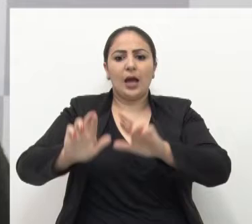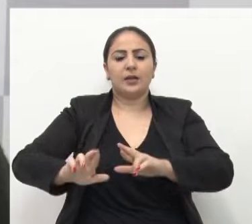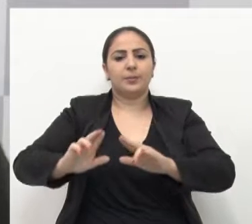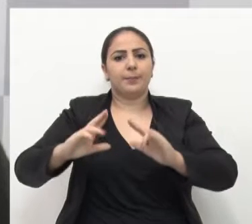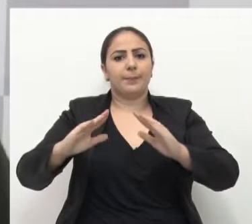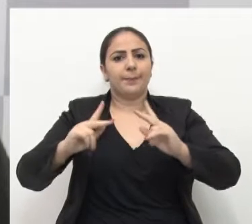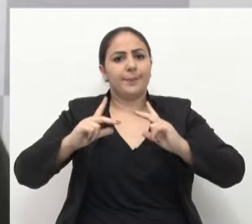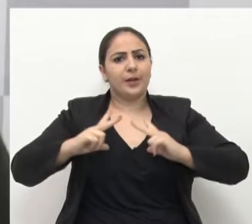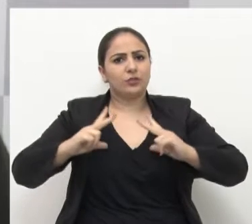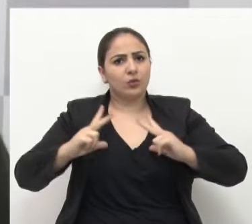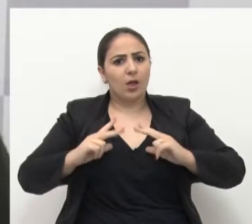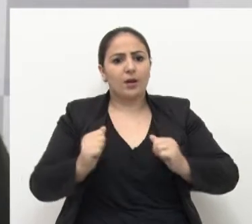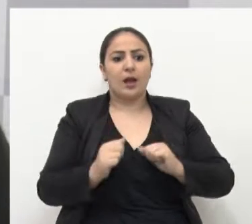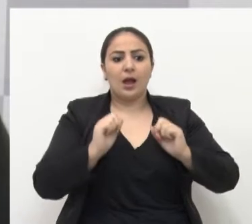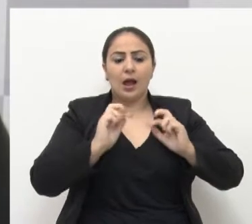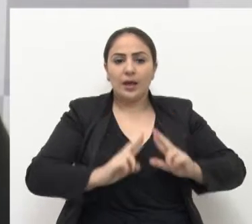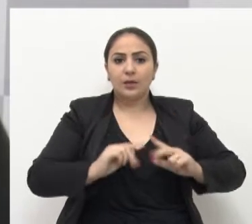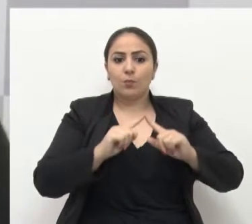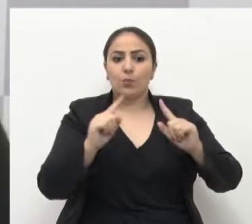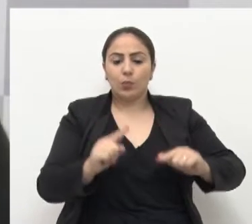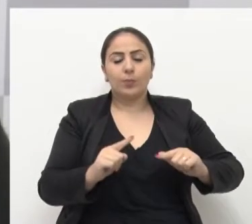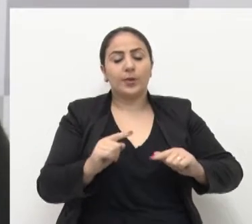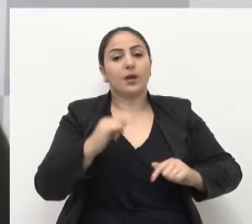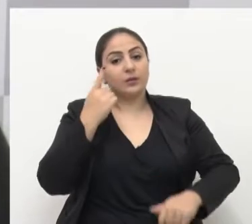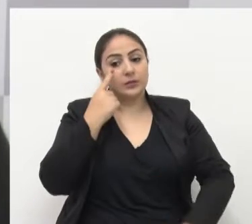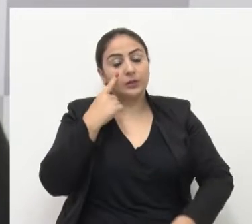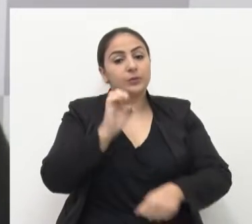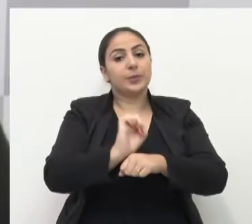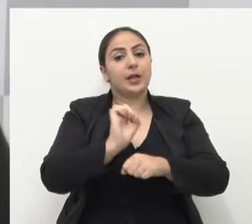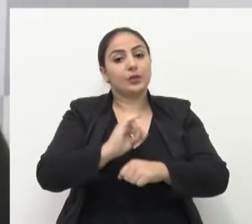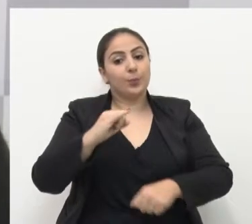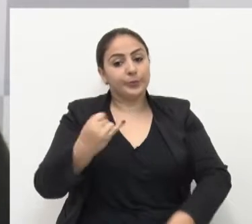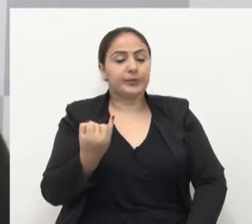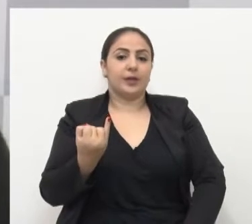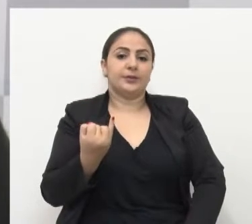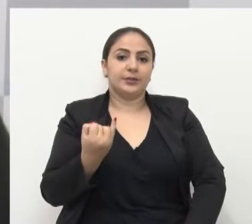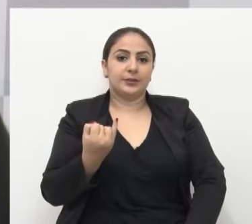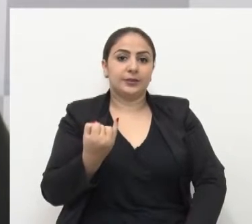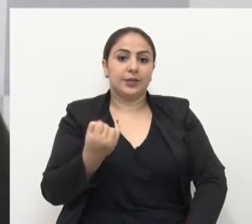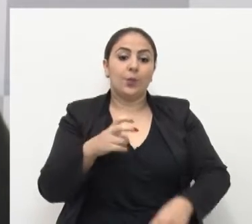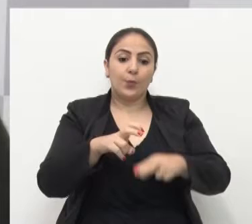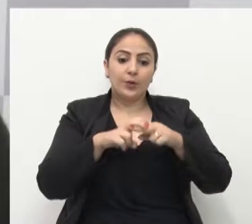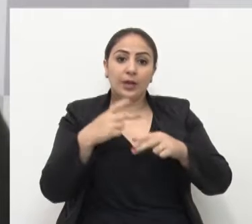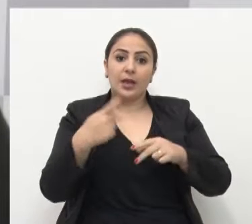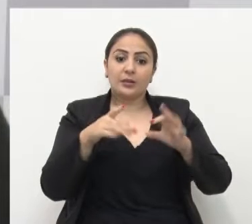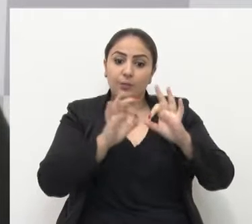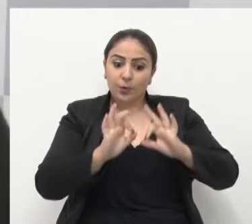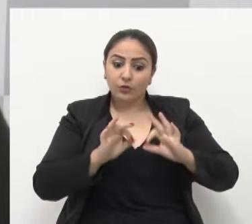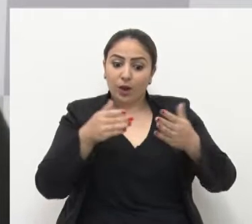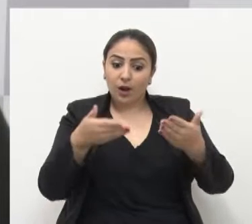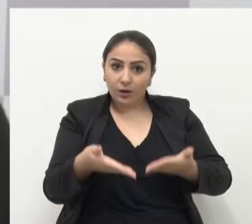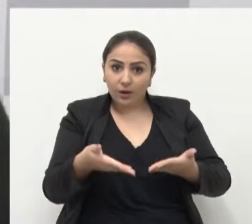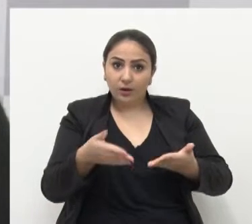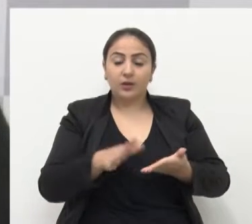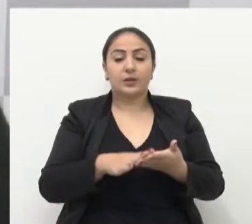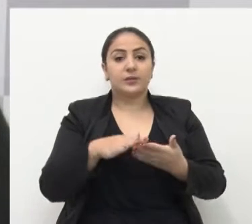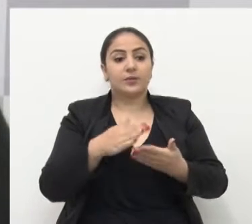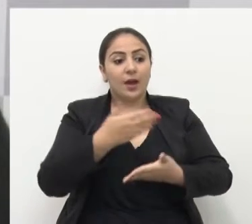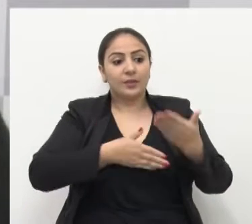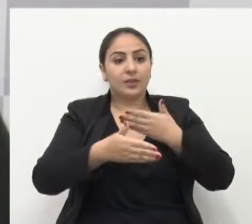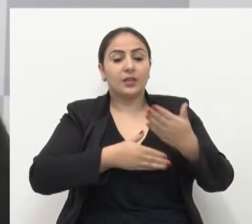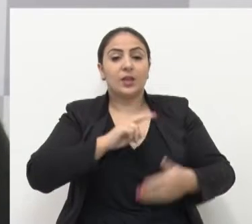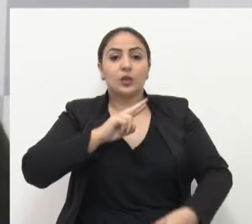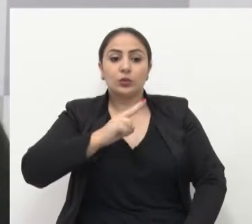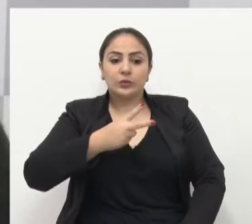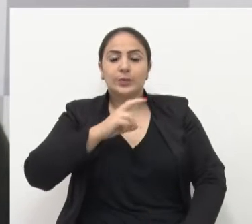particulares sem invadir áreas pública pela oportunidade e se o seu teto né então esse projeto aqui ele vai